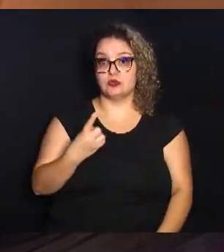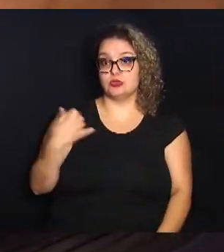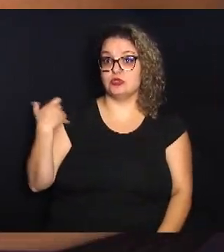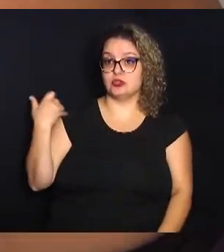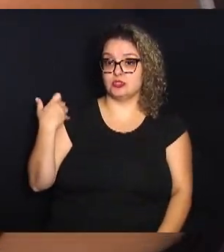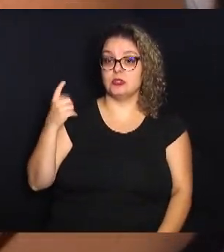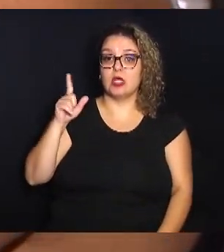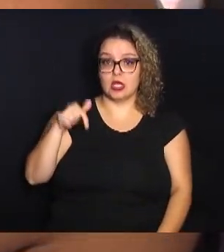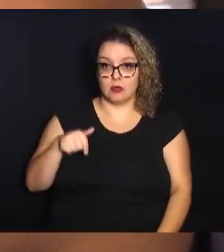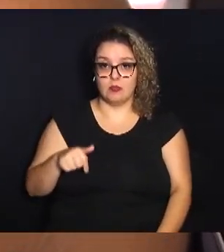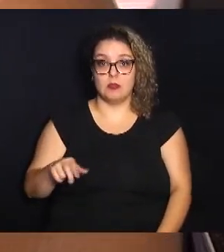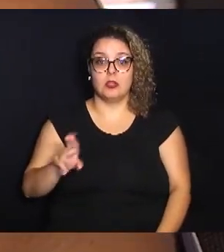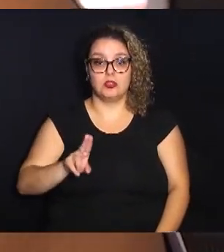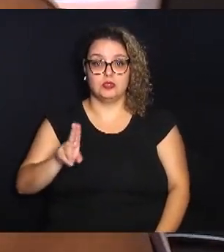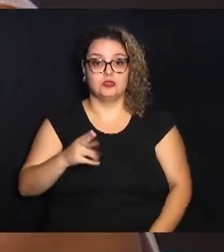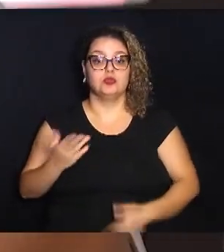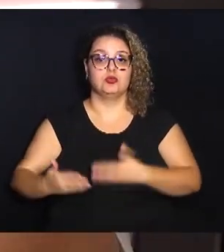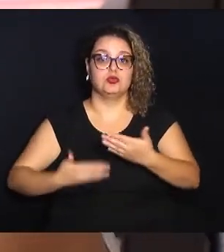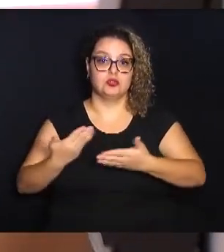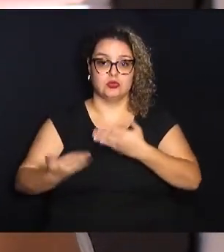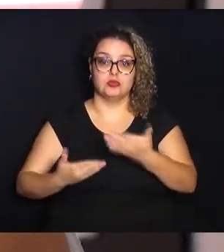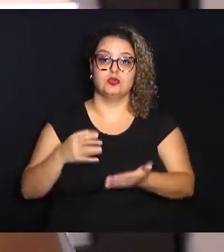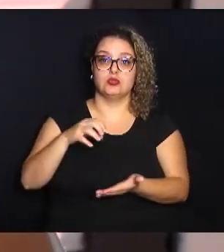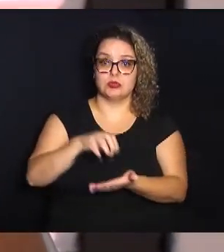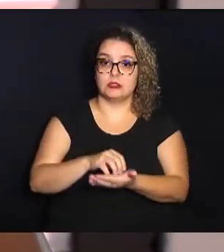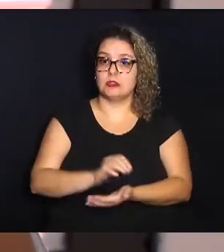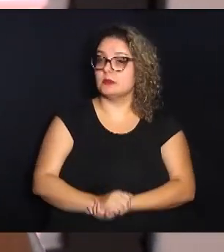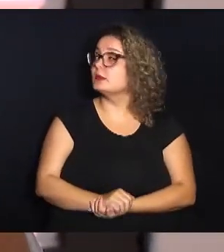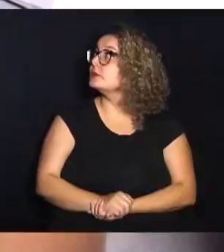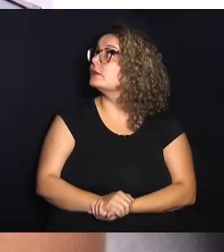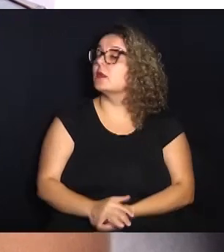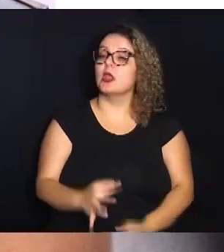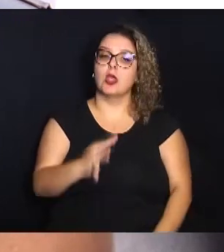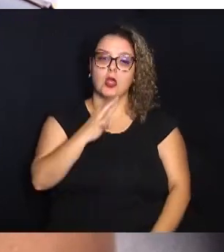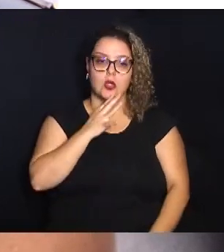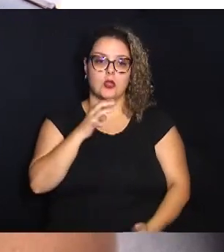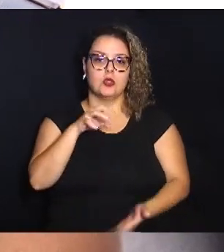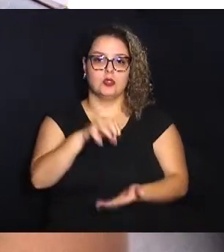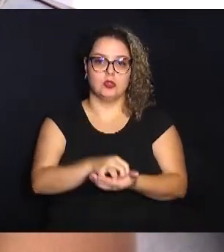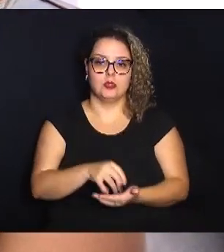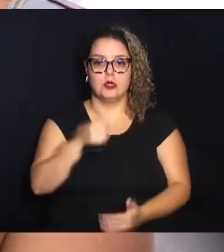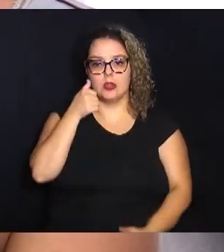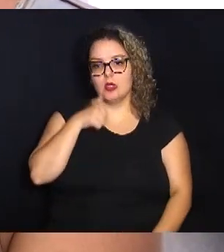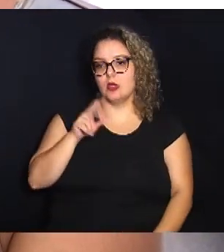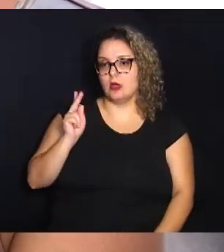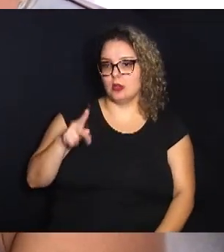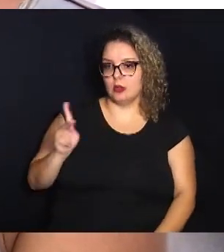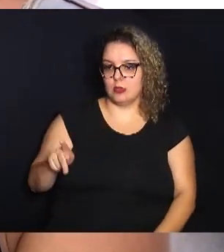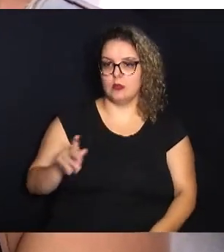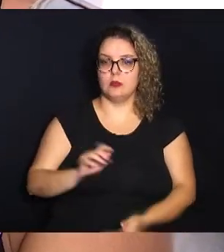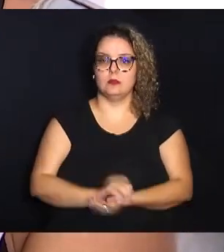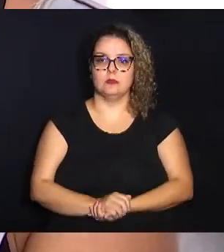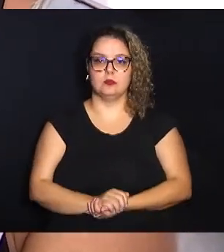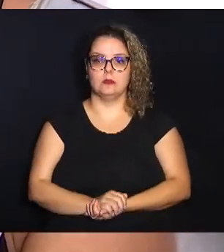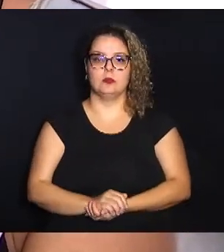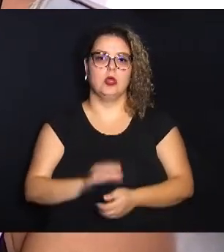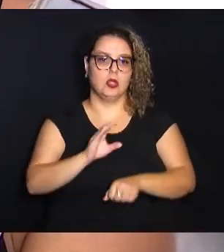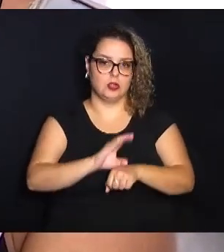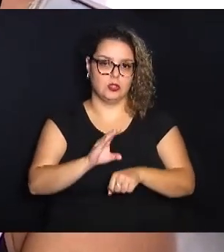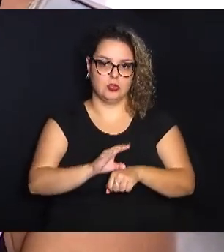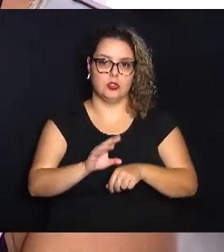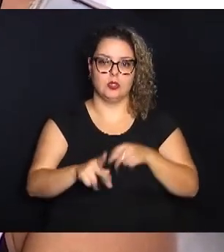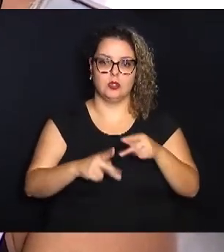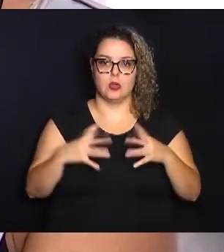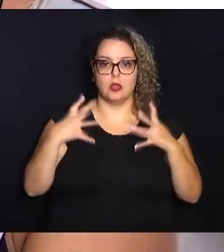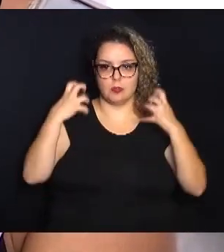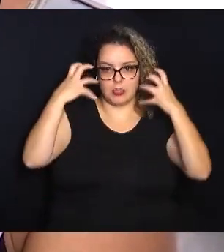21 anos é uma das usuárias dos serviços do centro conheci o centro por me que uma professora que dava aula aqui no